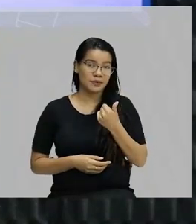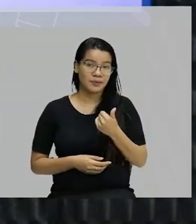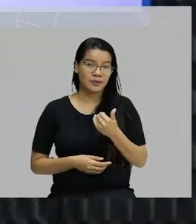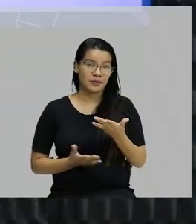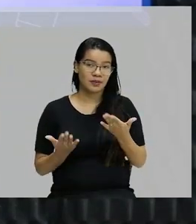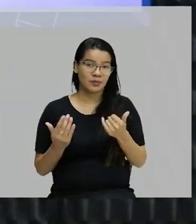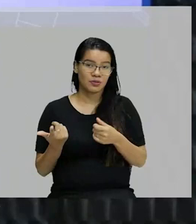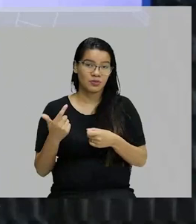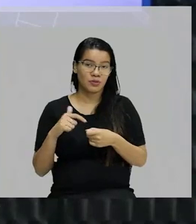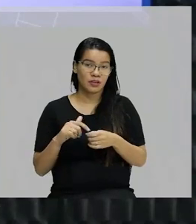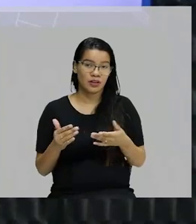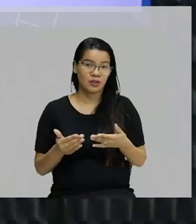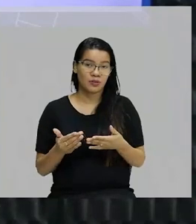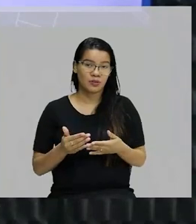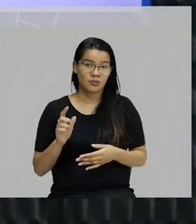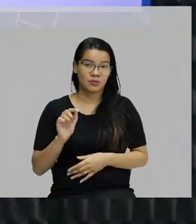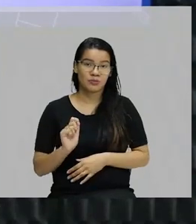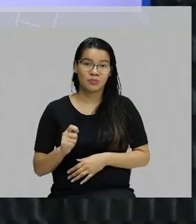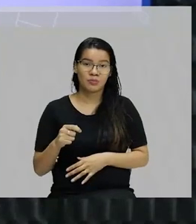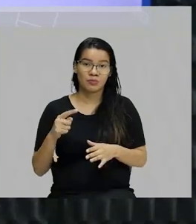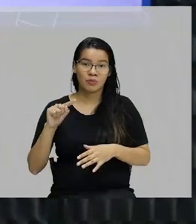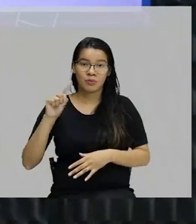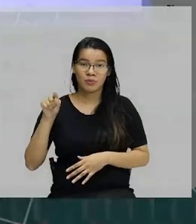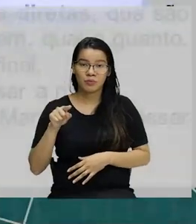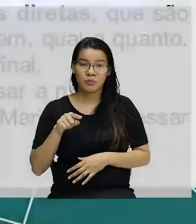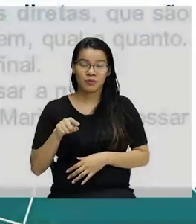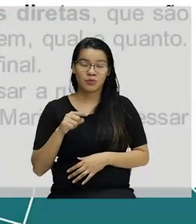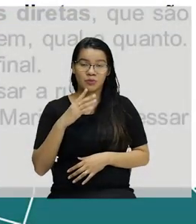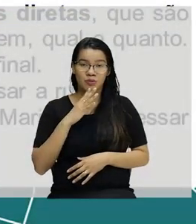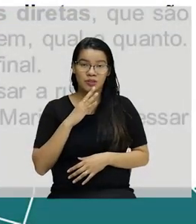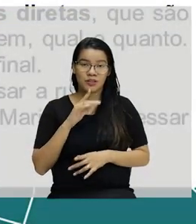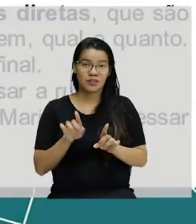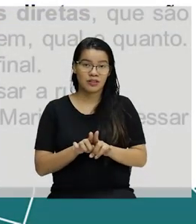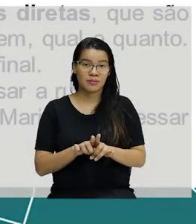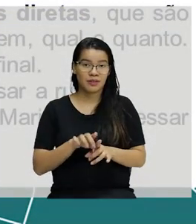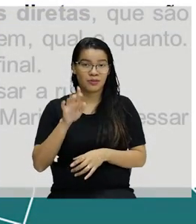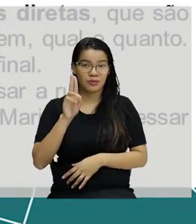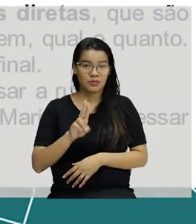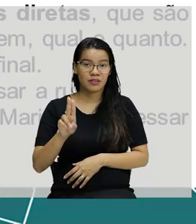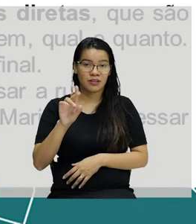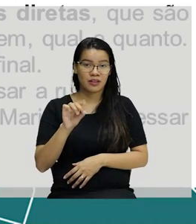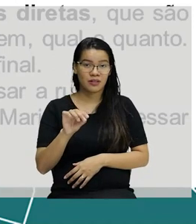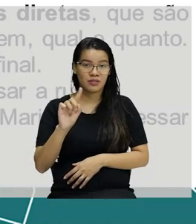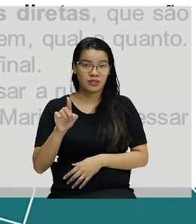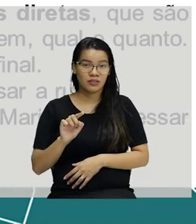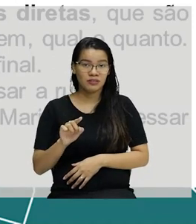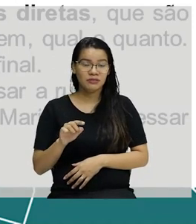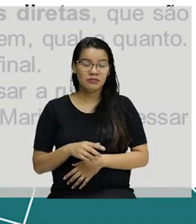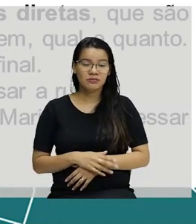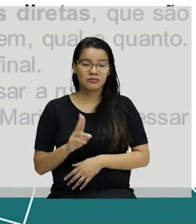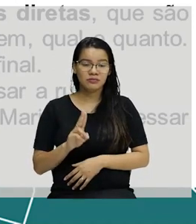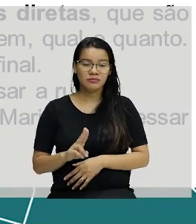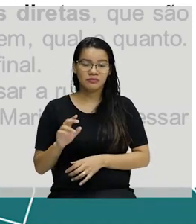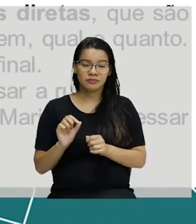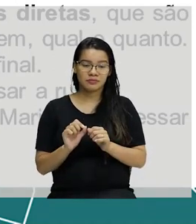então vamos voltar aqui para um ponto super conhecido e utilizado que é o sinal né o ponto de interrogação usado para